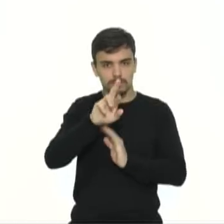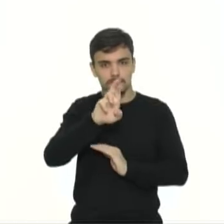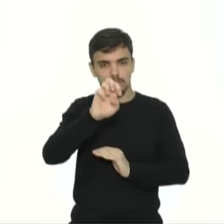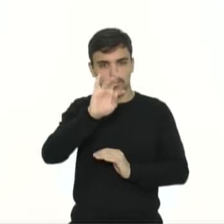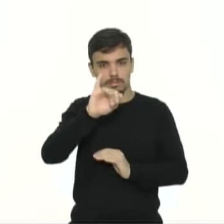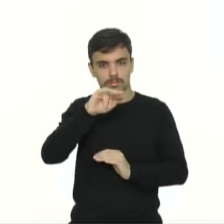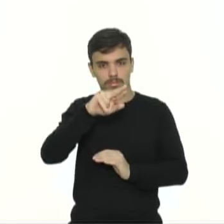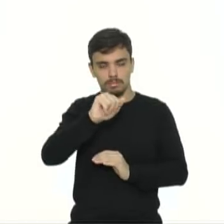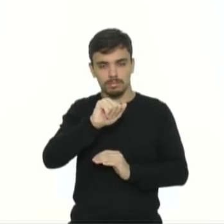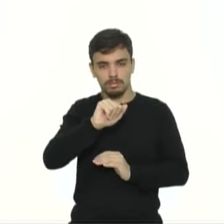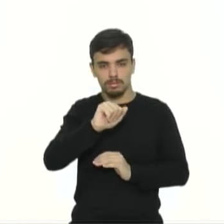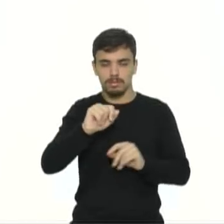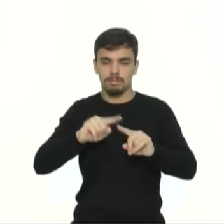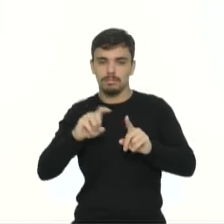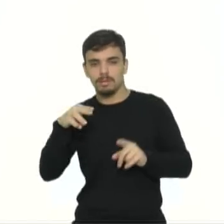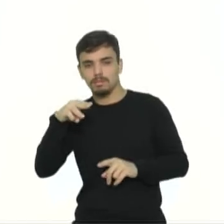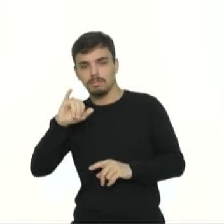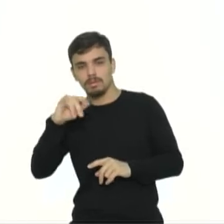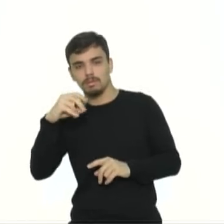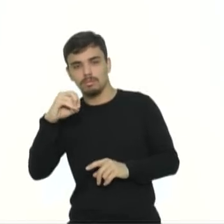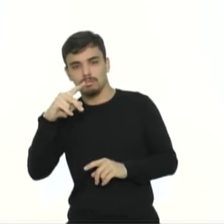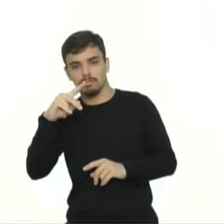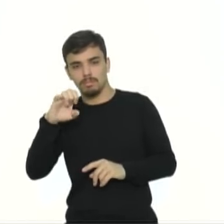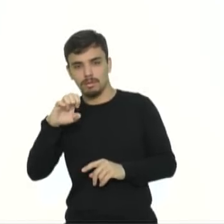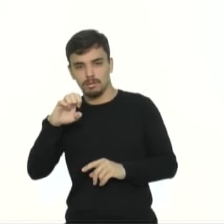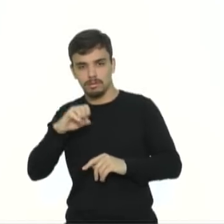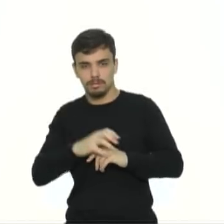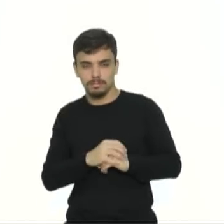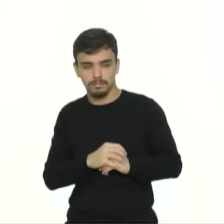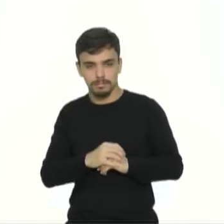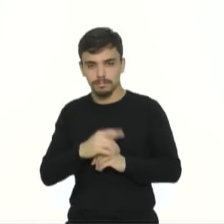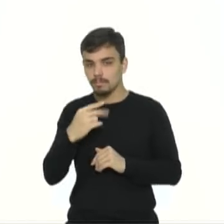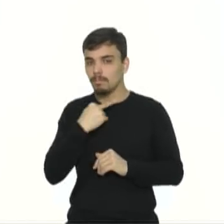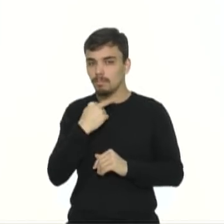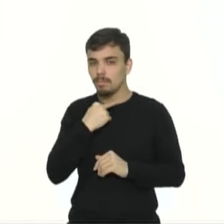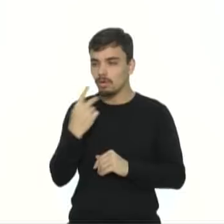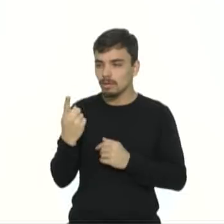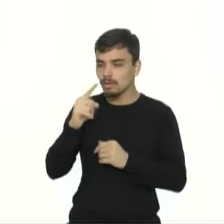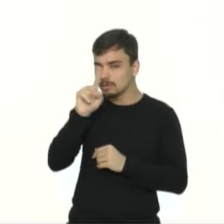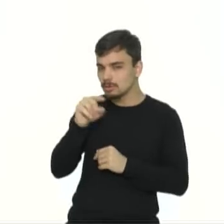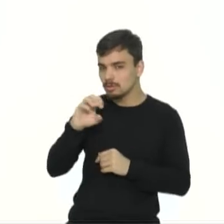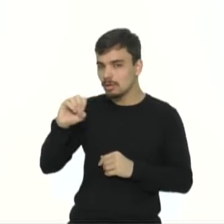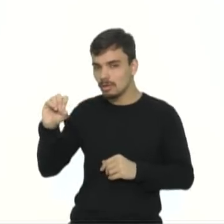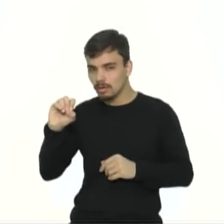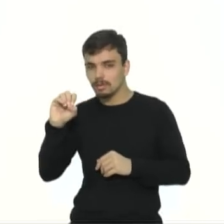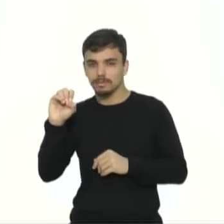piada boba, o míope não pode ir no zoológico, porque ele usa lente divergente, não de ver bicho.